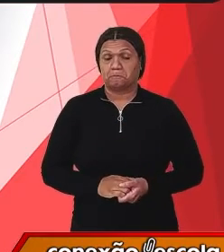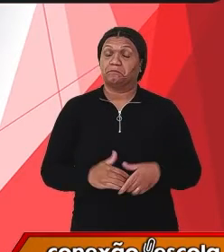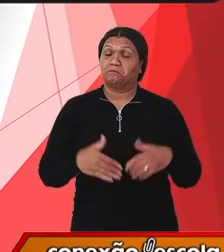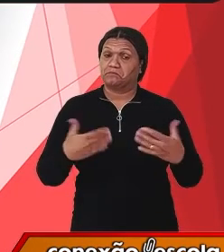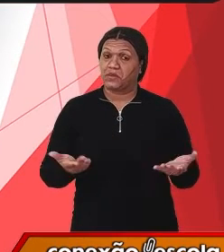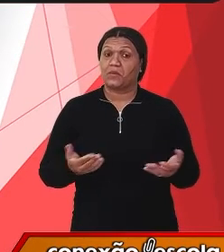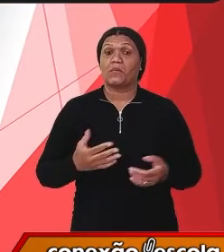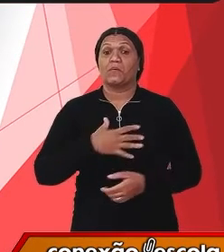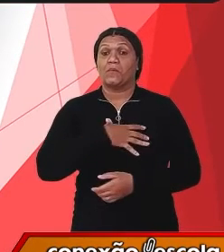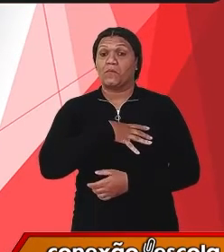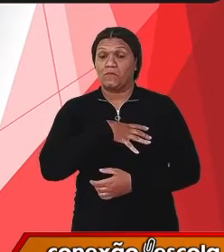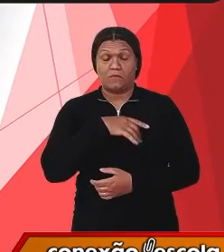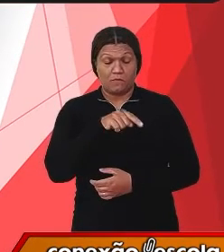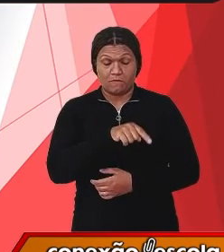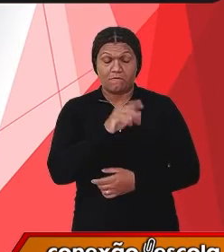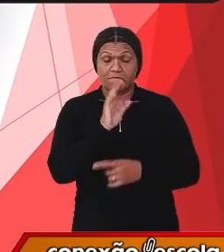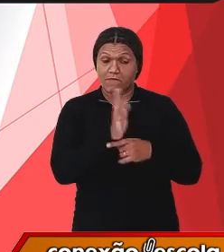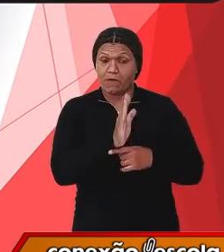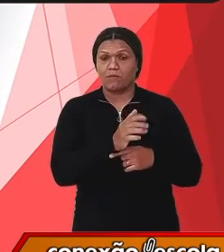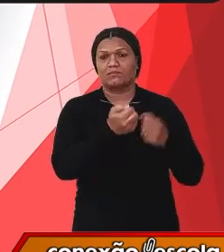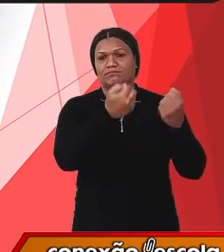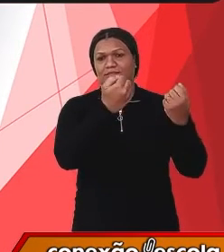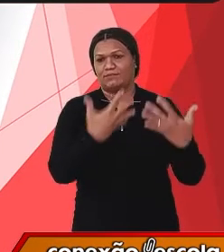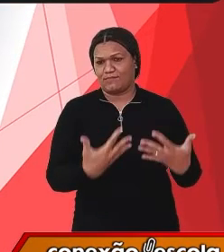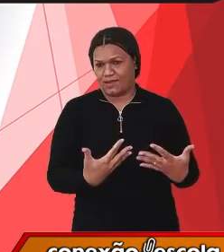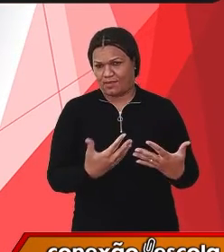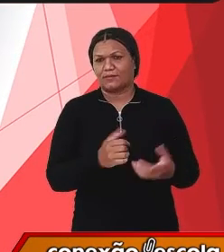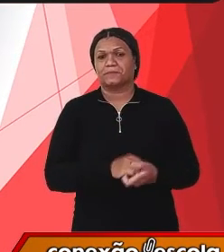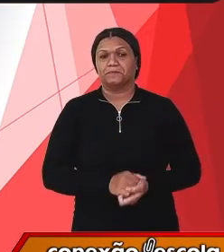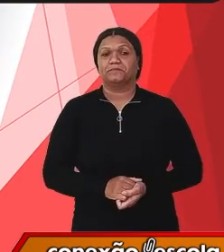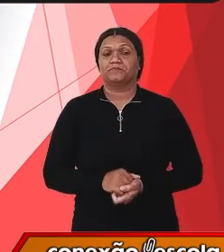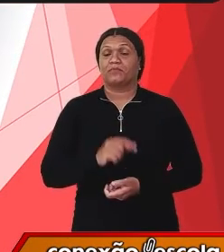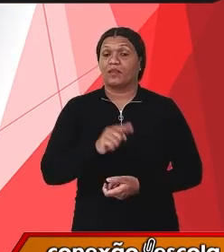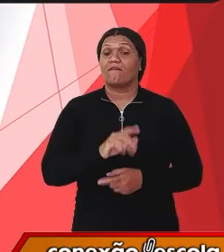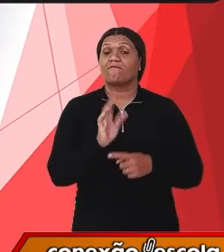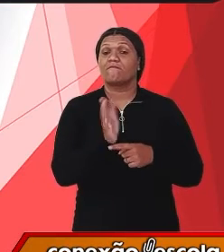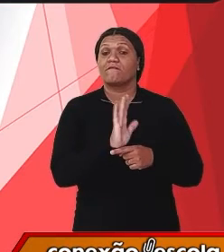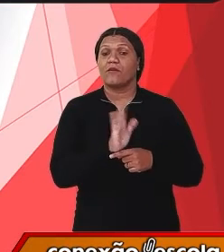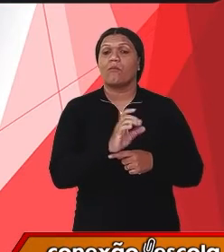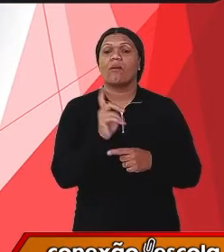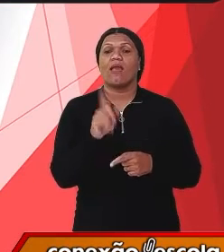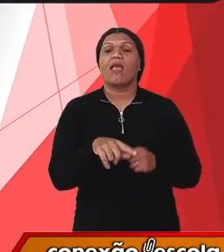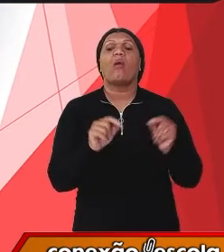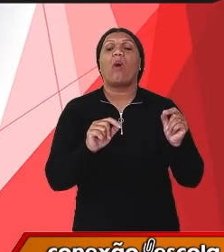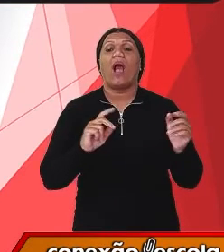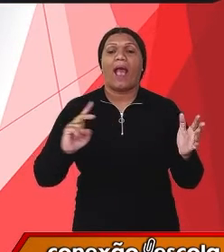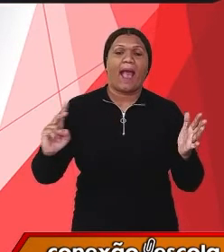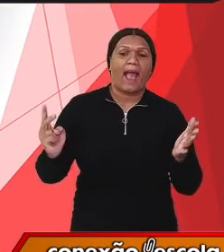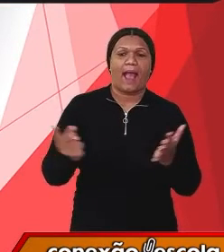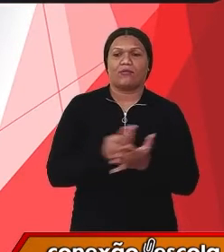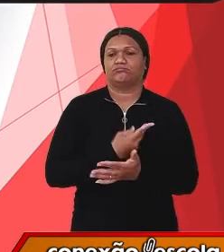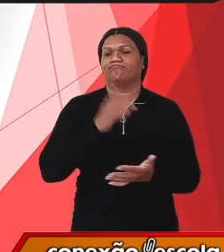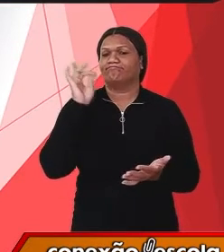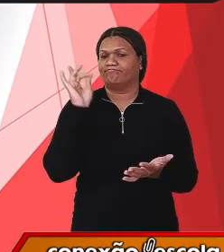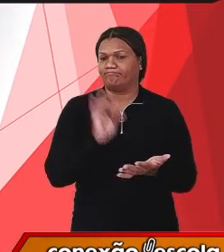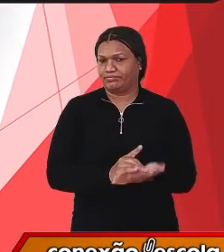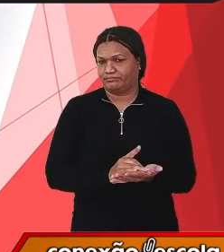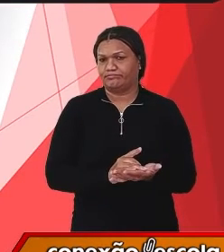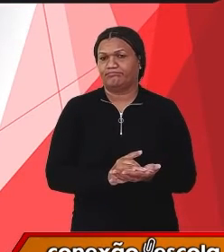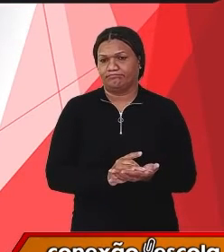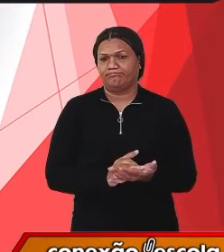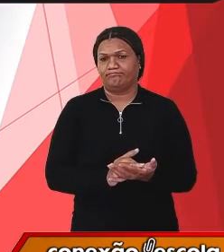temos esse desenvolvimento. Lembrando, esse filme é baseado em fatos